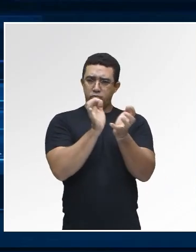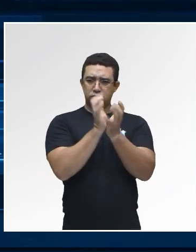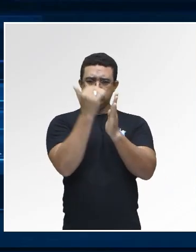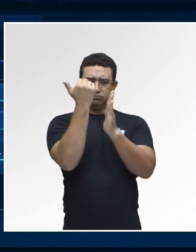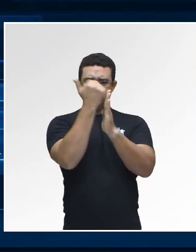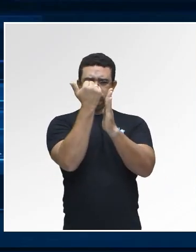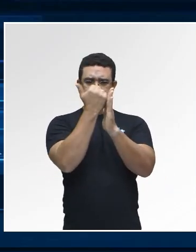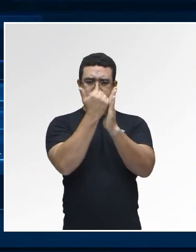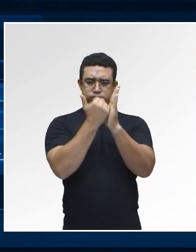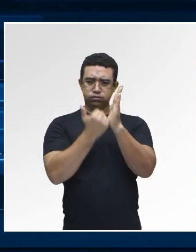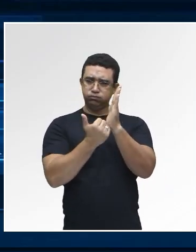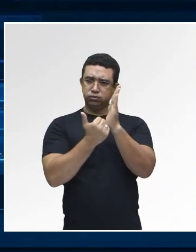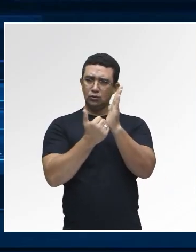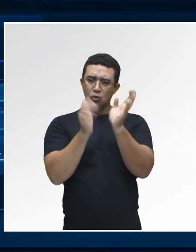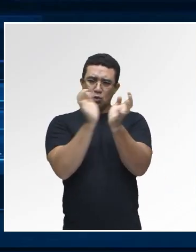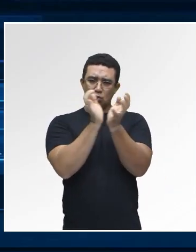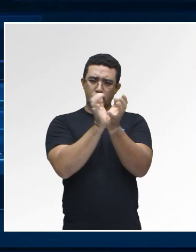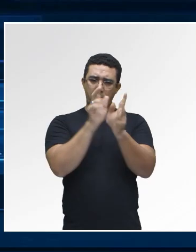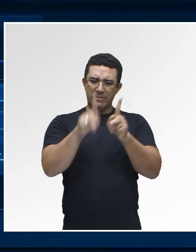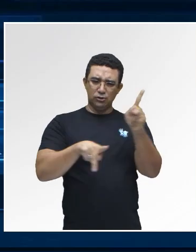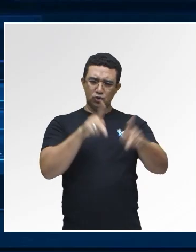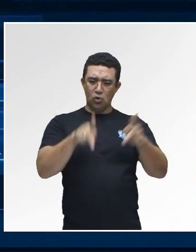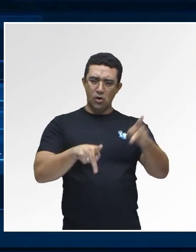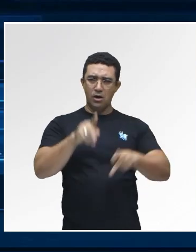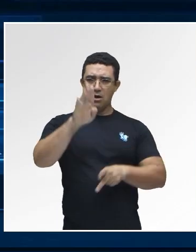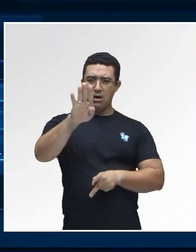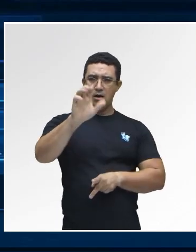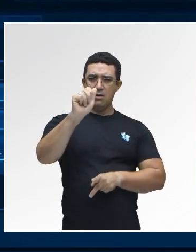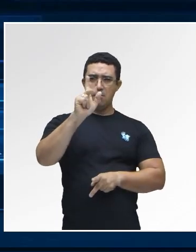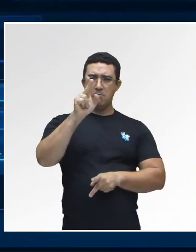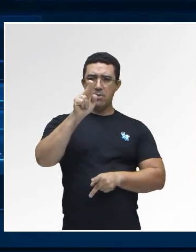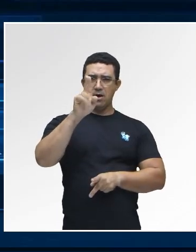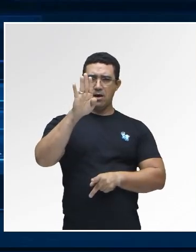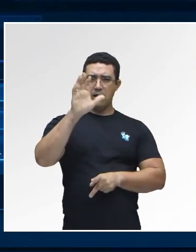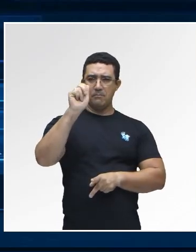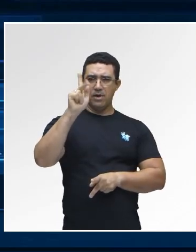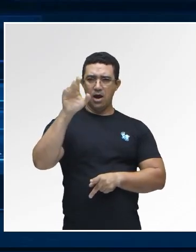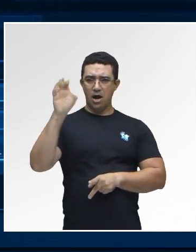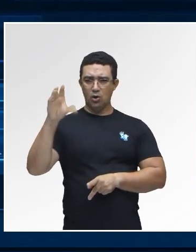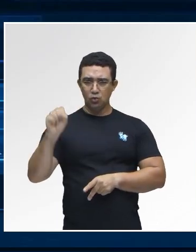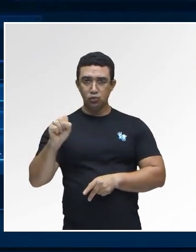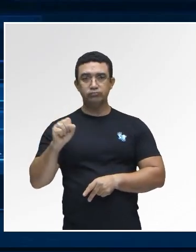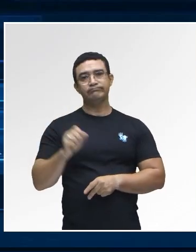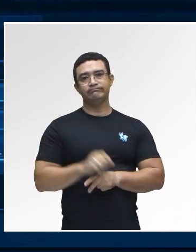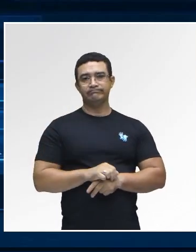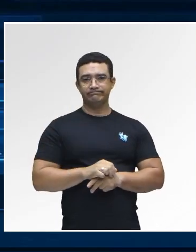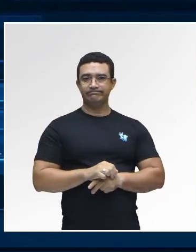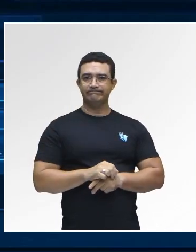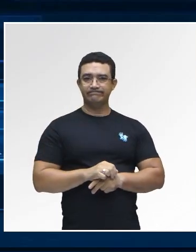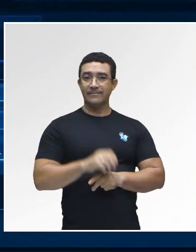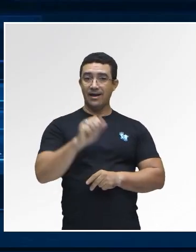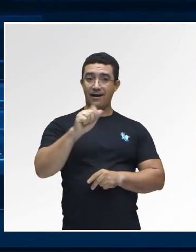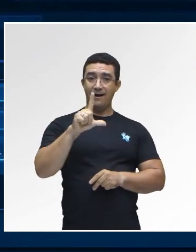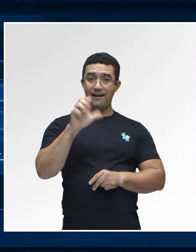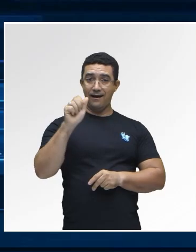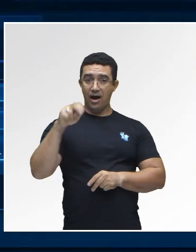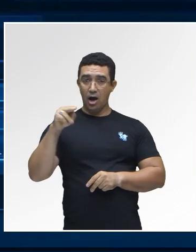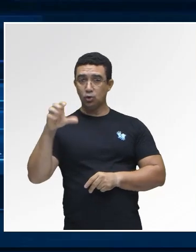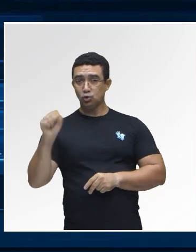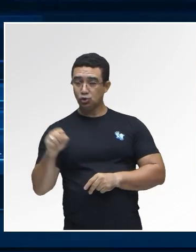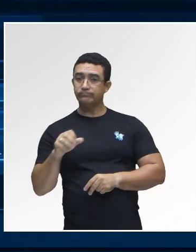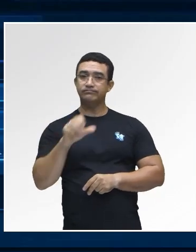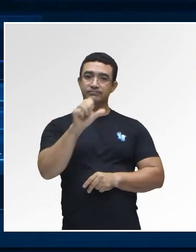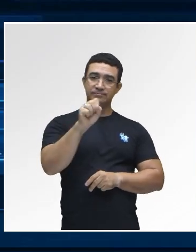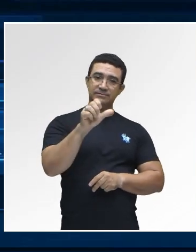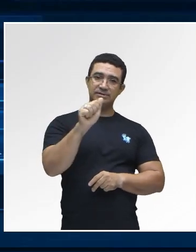com o germânico, dos povos bárbaros? Os alanos, saxões, os anglos, francos,